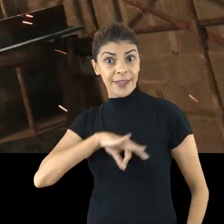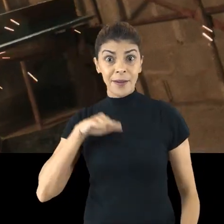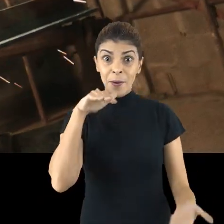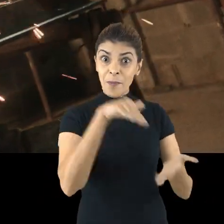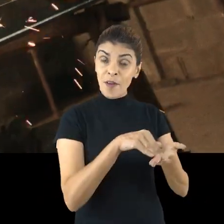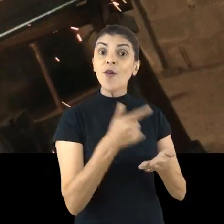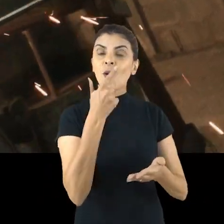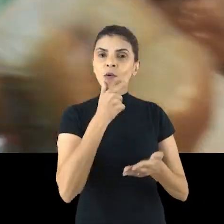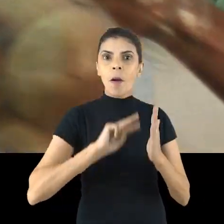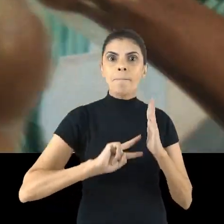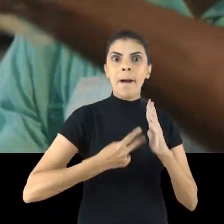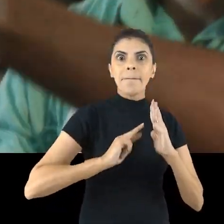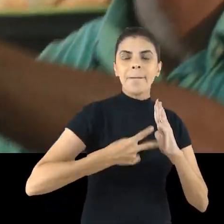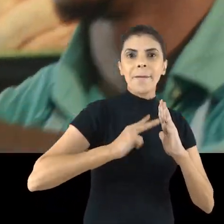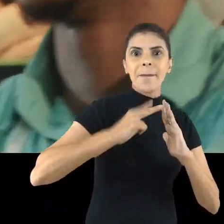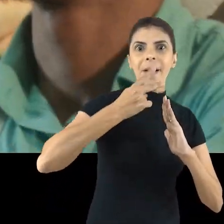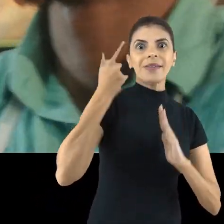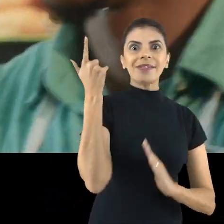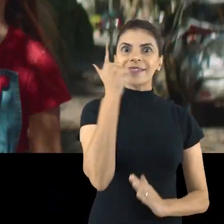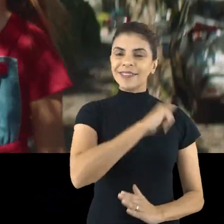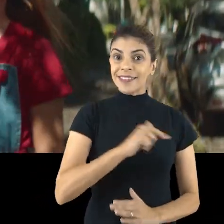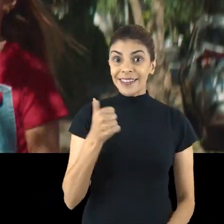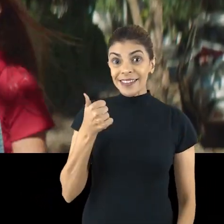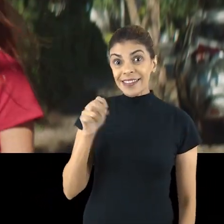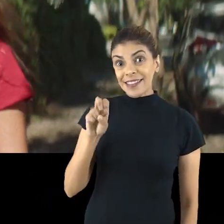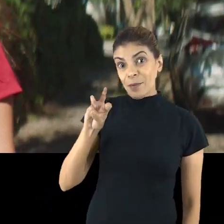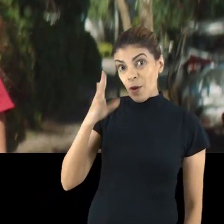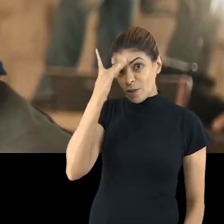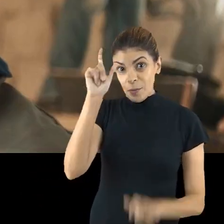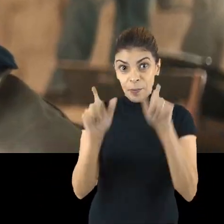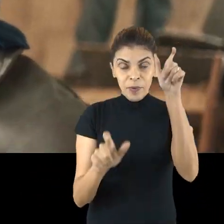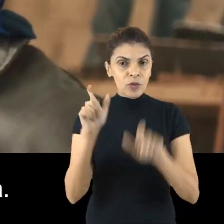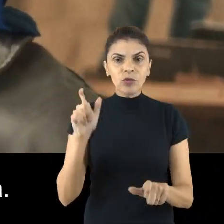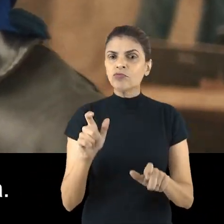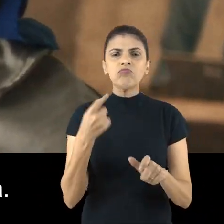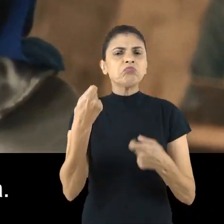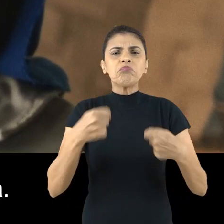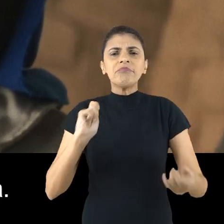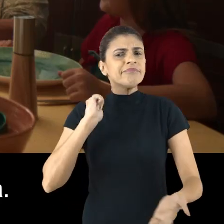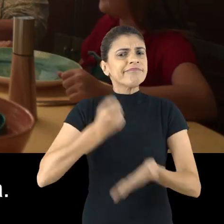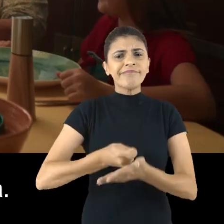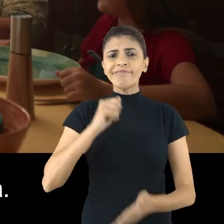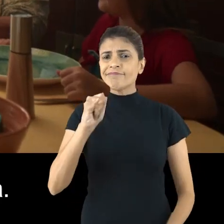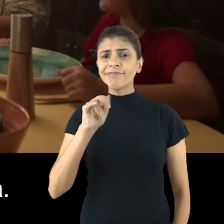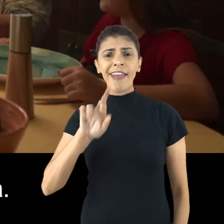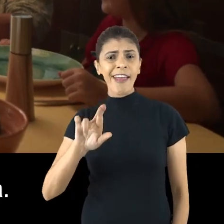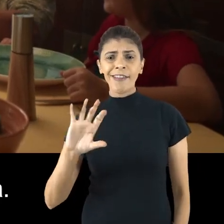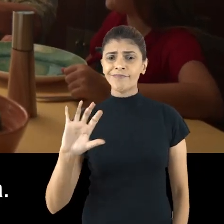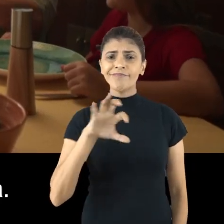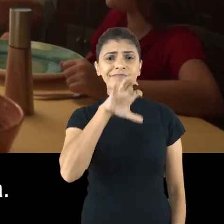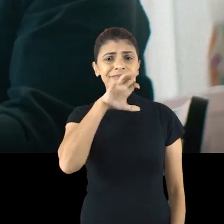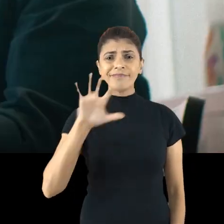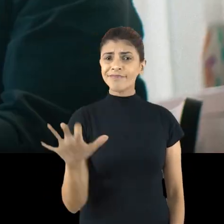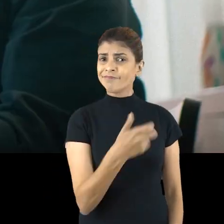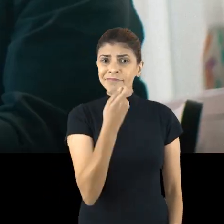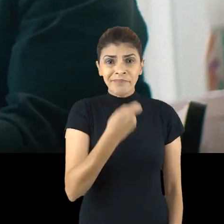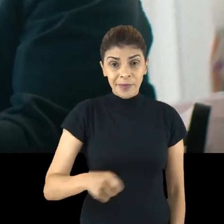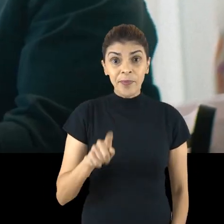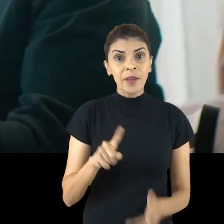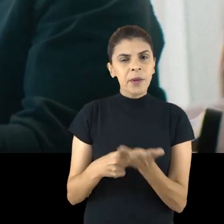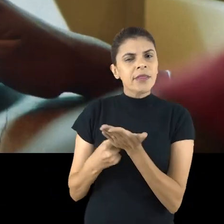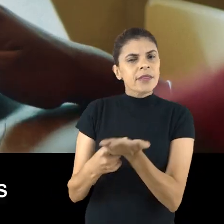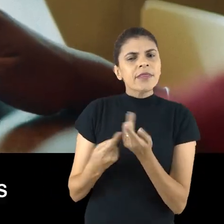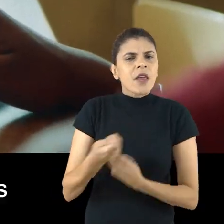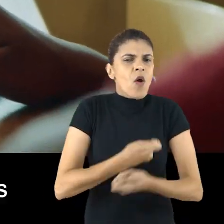salário mínimo voltou a crescer acima da inflação. E mais de 15 milhões de pessoas não vão precisar pagar imposto de renda. Com o